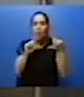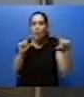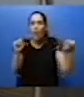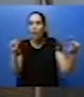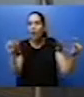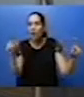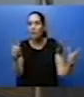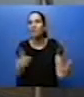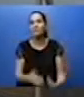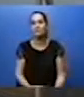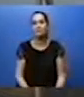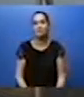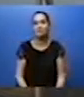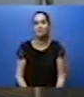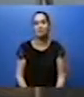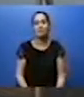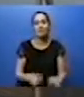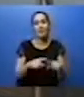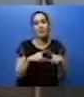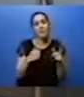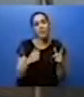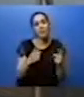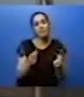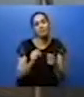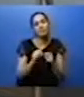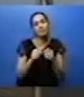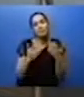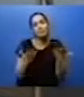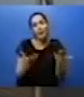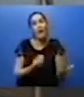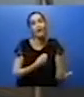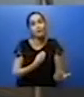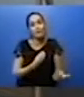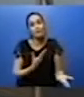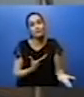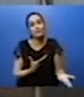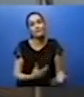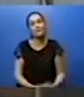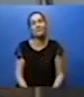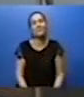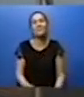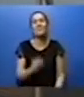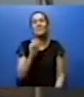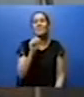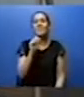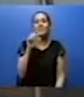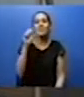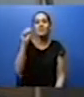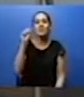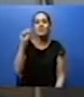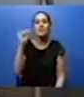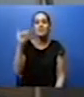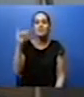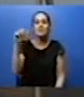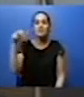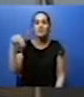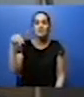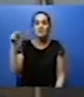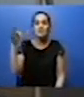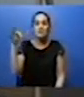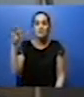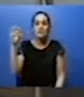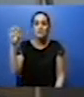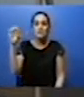gente é bom mas é a vida bom que que é sente-se um pequeno resumo